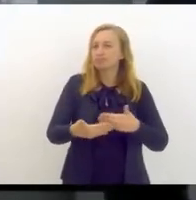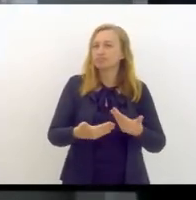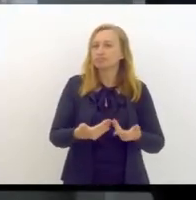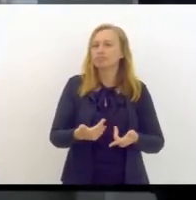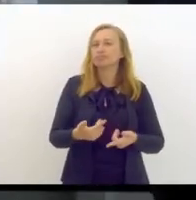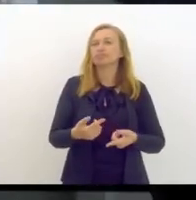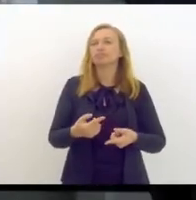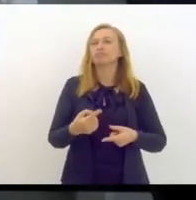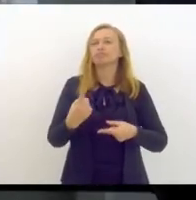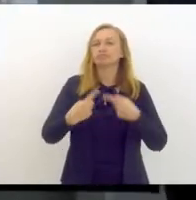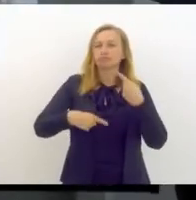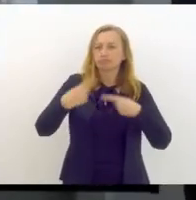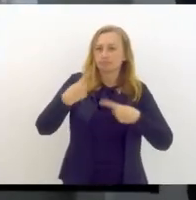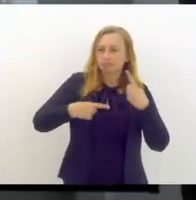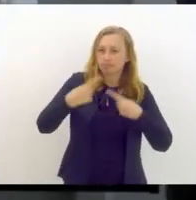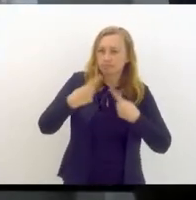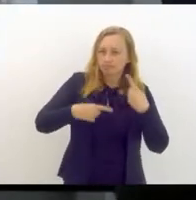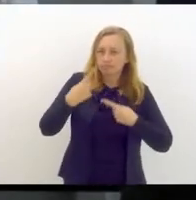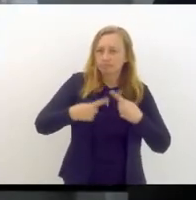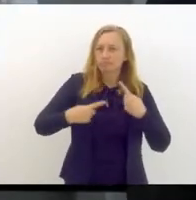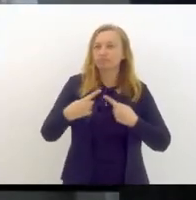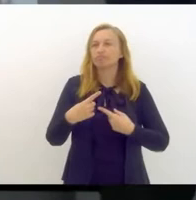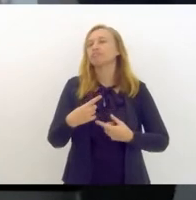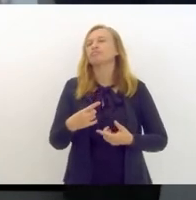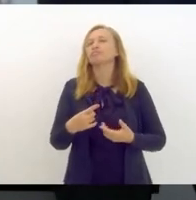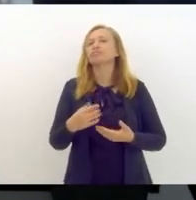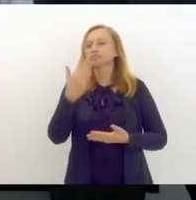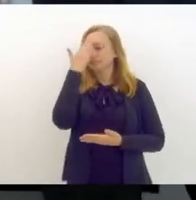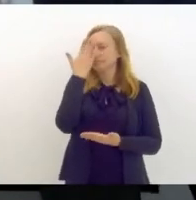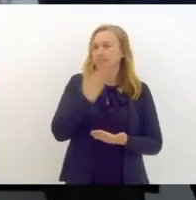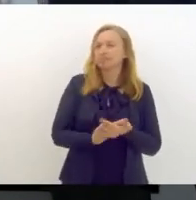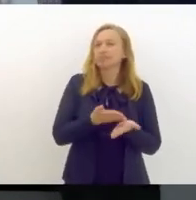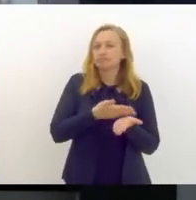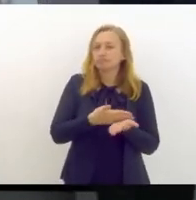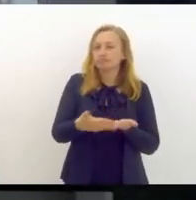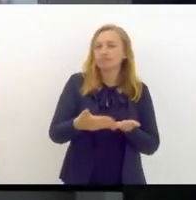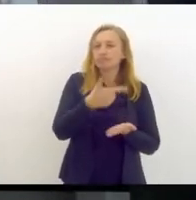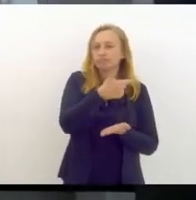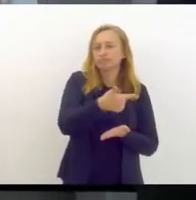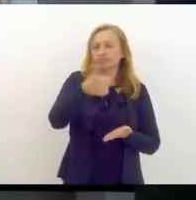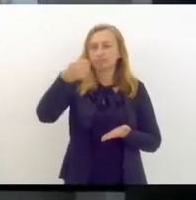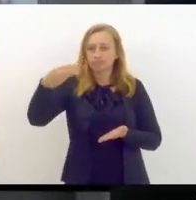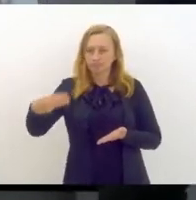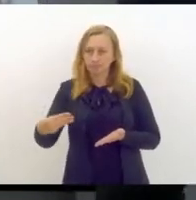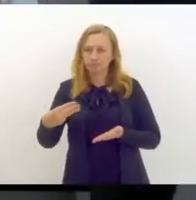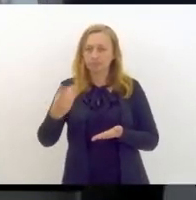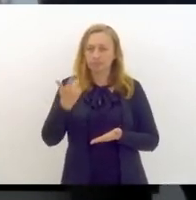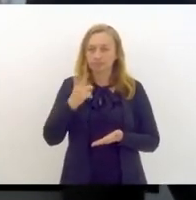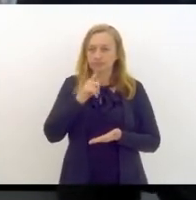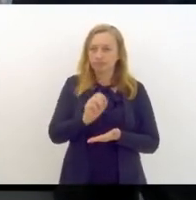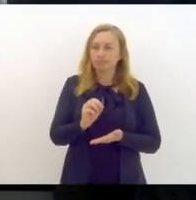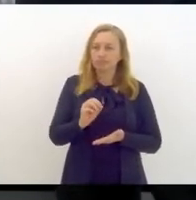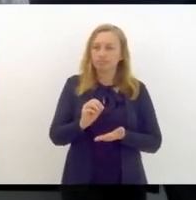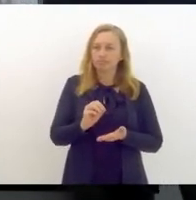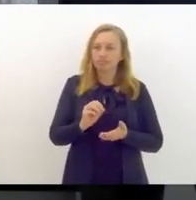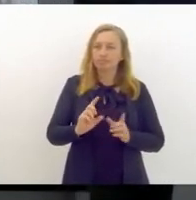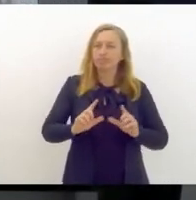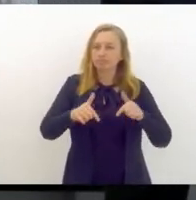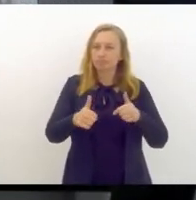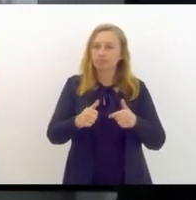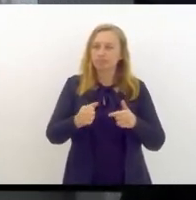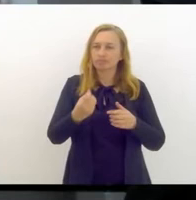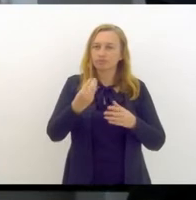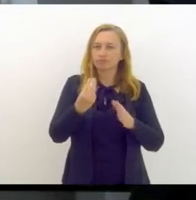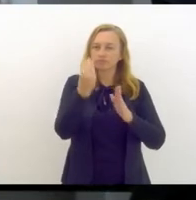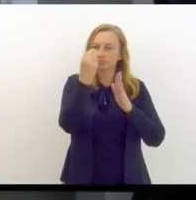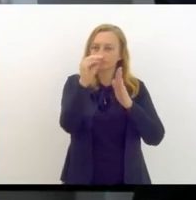de discussão, de zona de amortecimento, que a gente acredita que no início de 2023 a gente está com essa zona publicada e que a gente